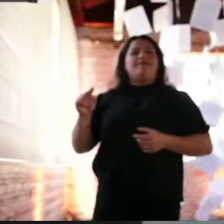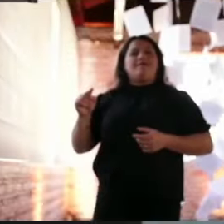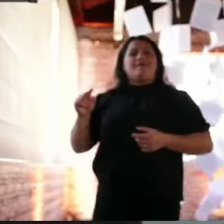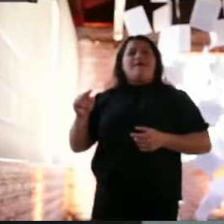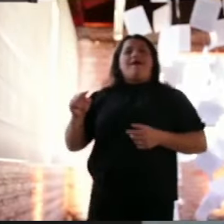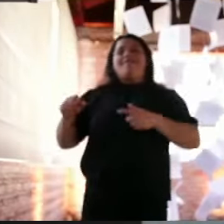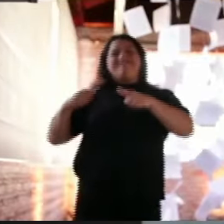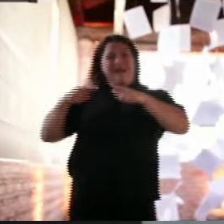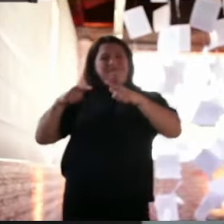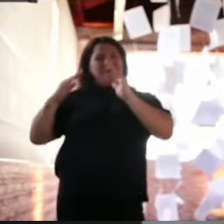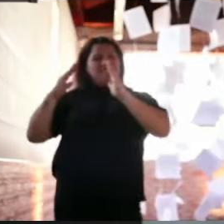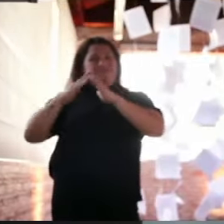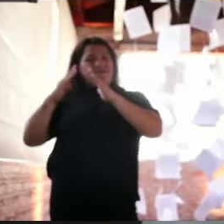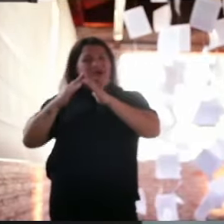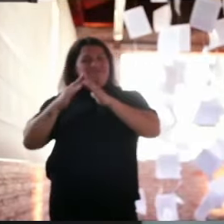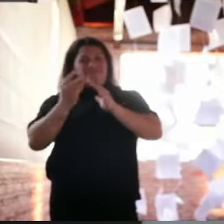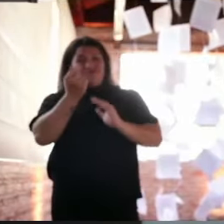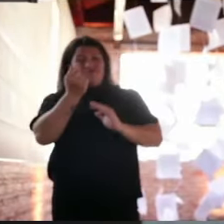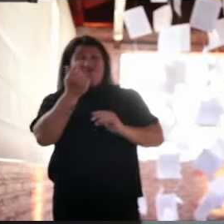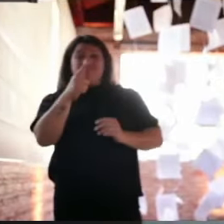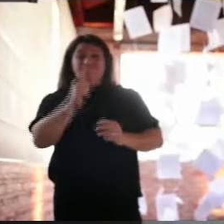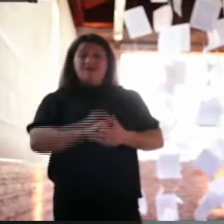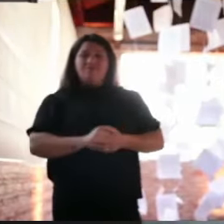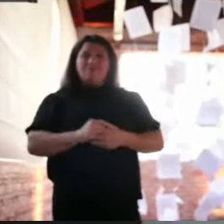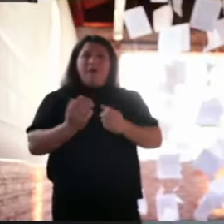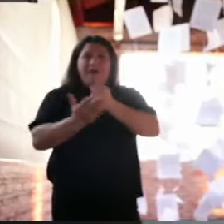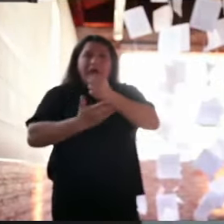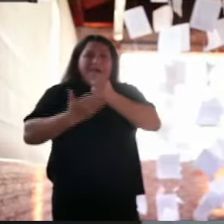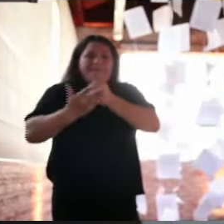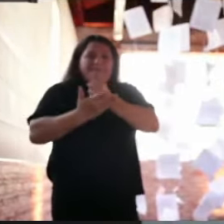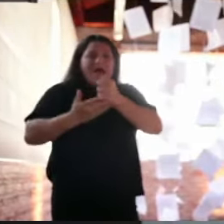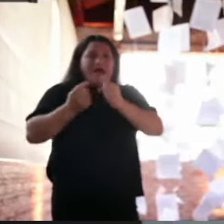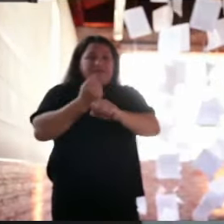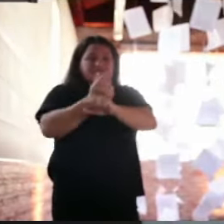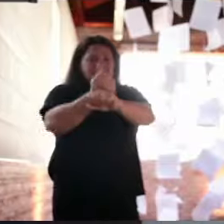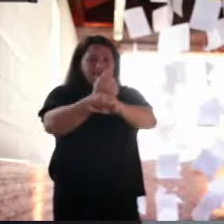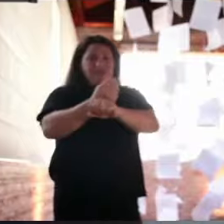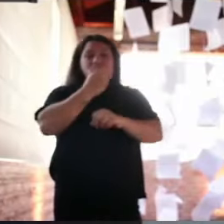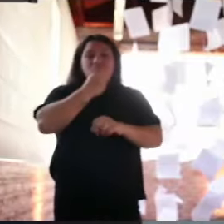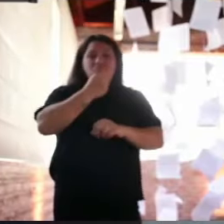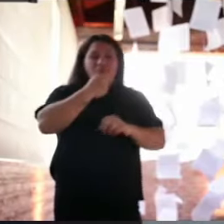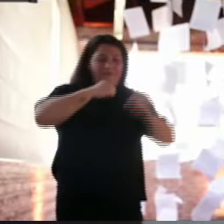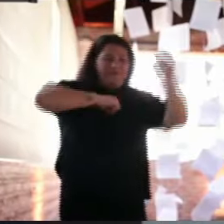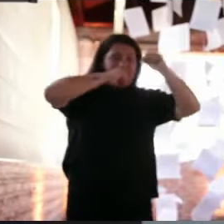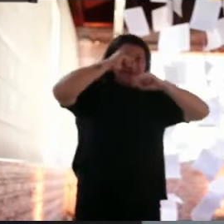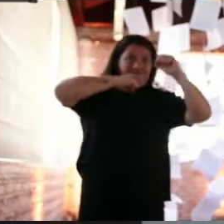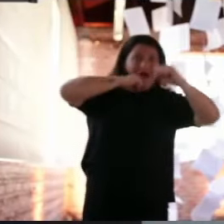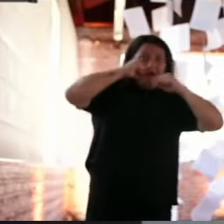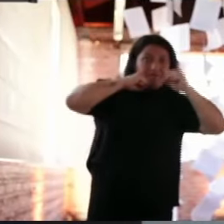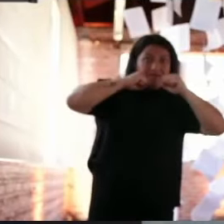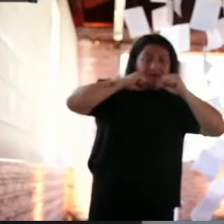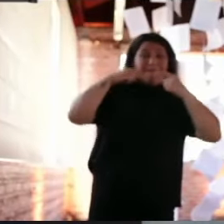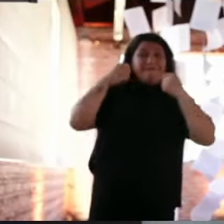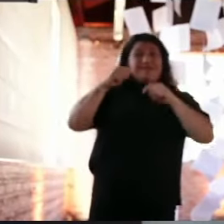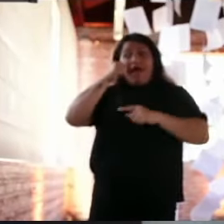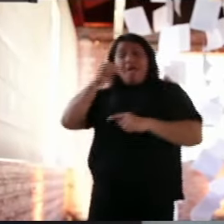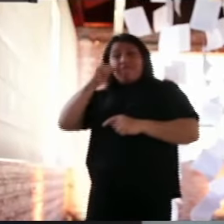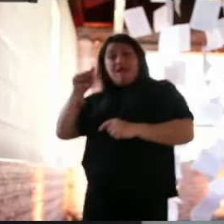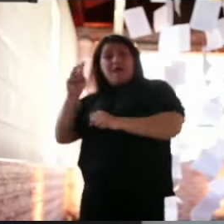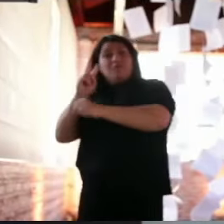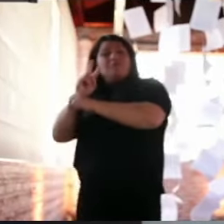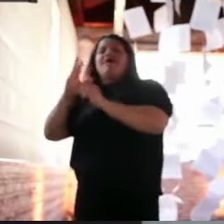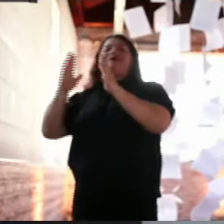um trabalho que a base do capitalismo porque para o cara ser explorado na fábrica tem que ficar alguém cuidando da casa do filho e dele